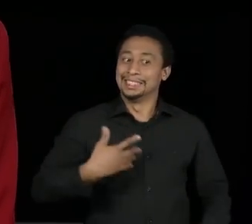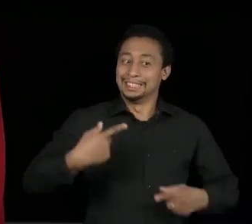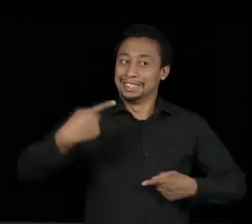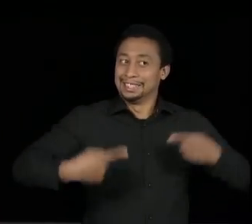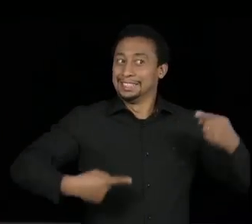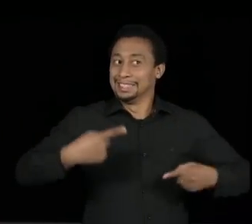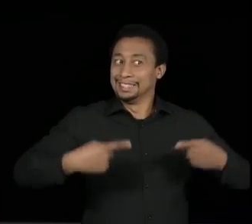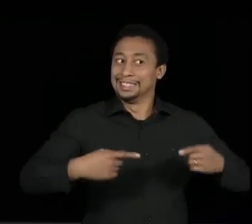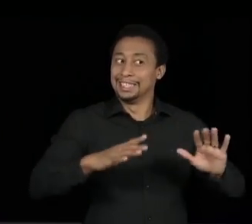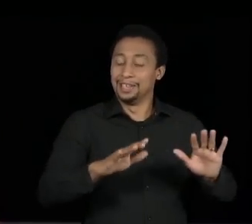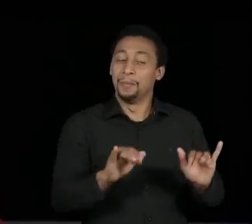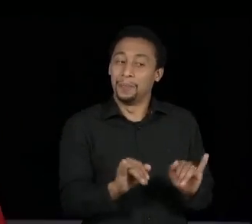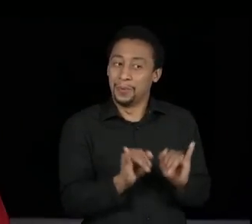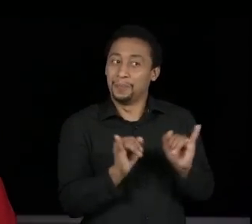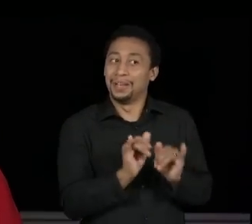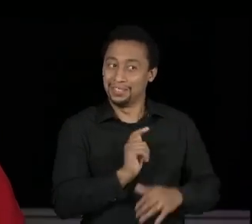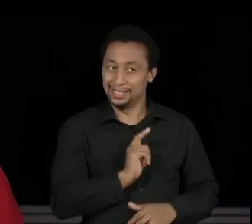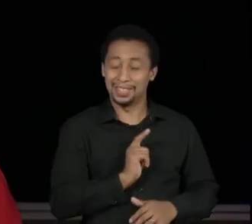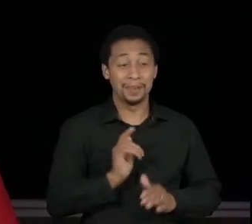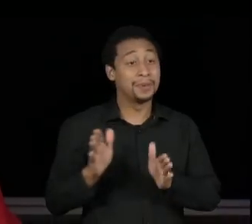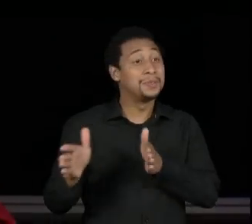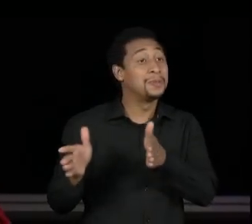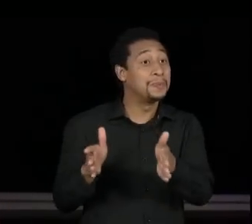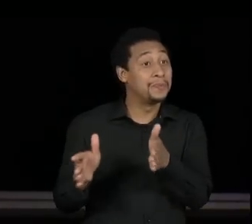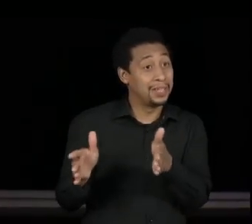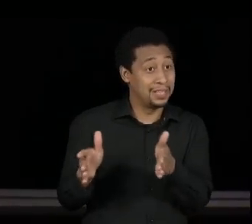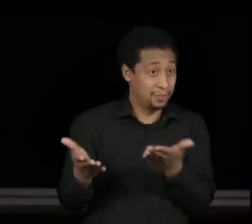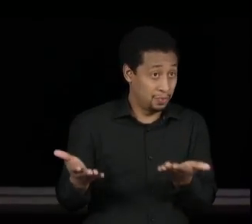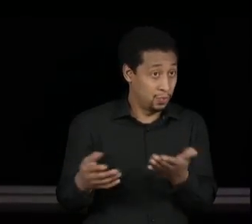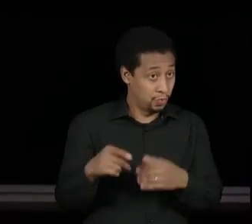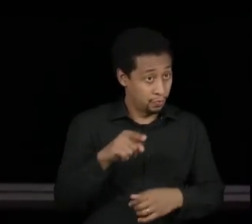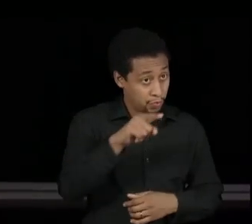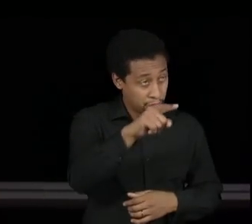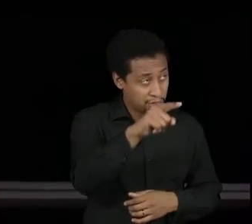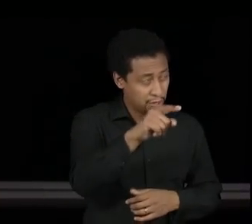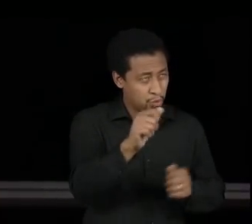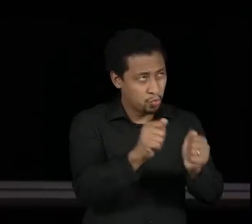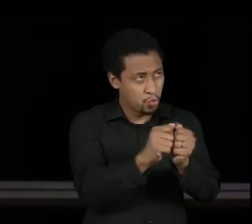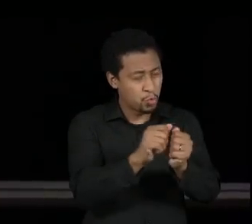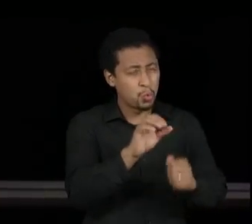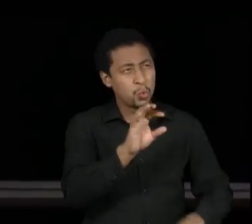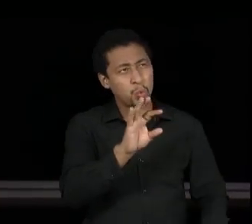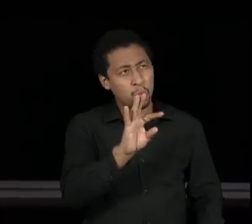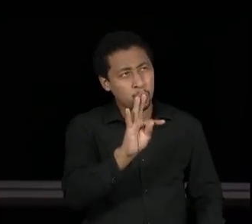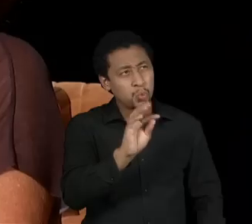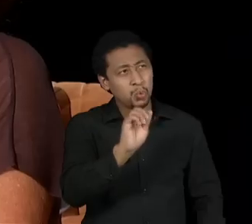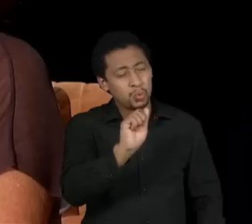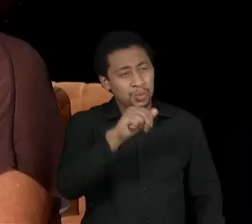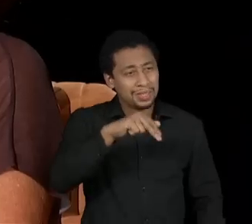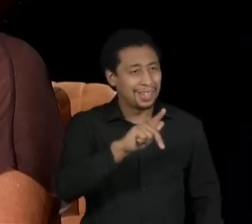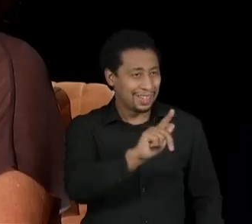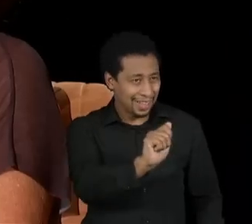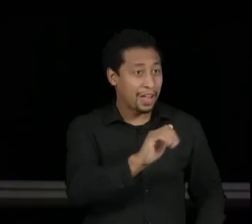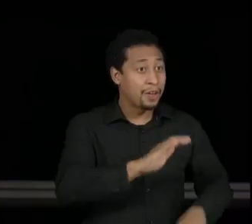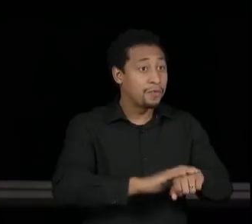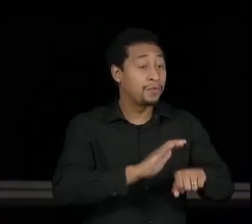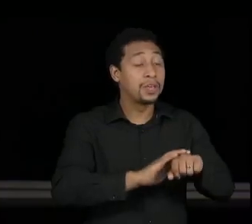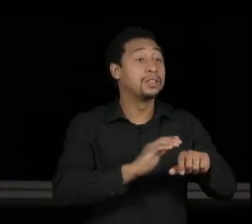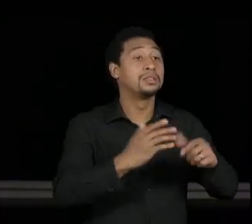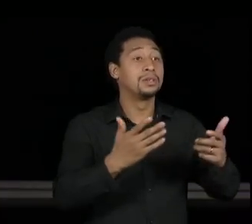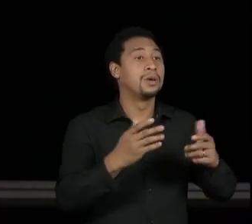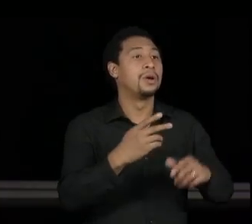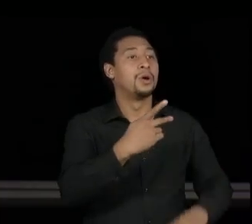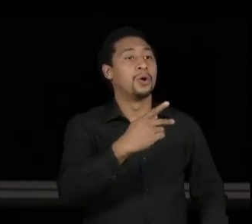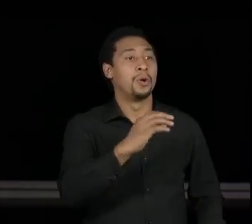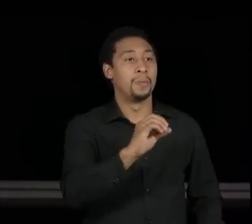bobagem, É bobagem. por essa mesma época você e o Antônio Pitanga fizeram o Poder Negro. E aí deu